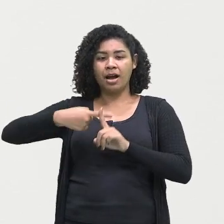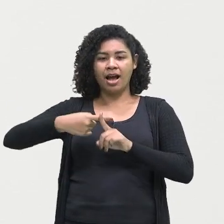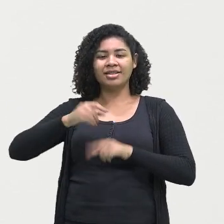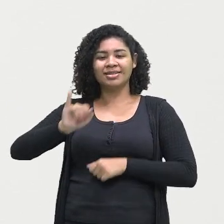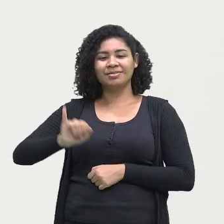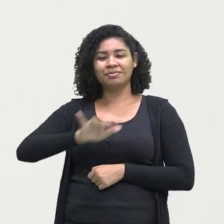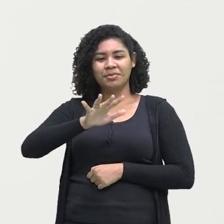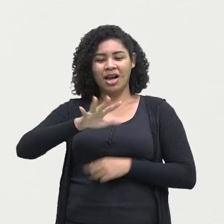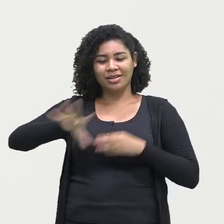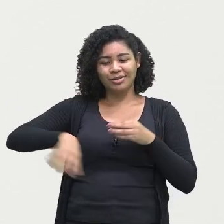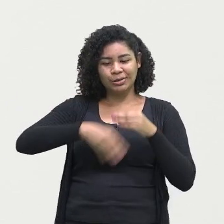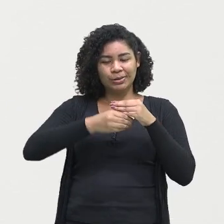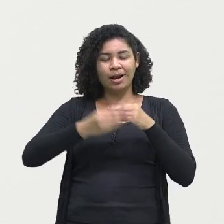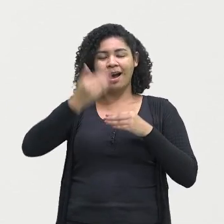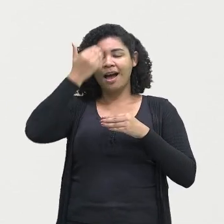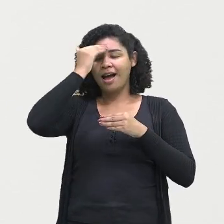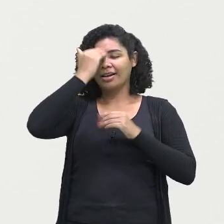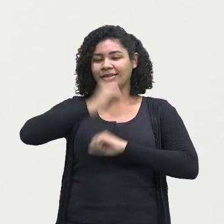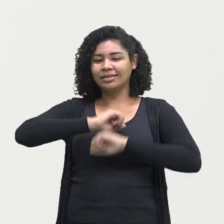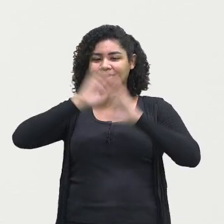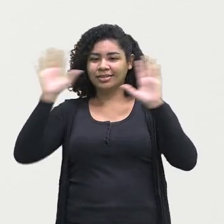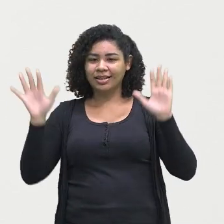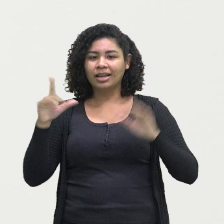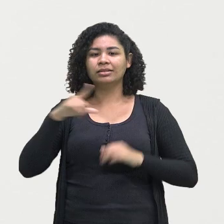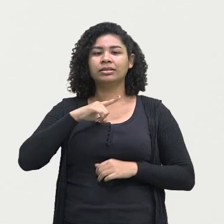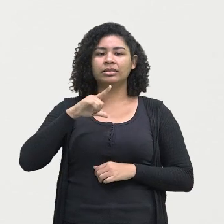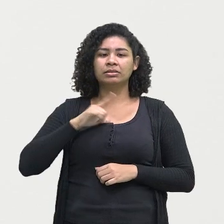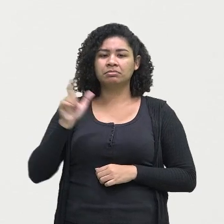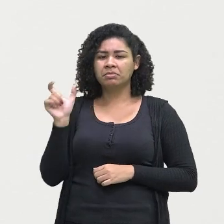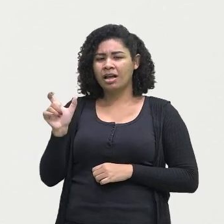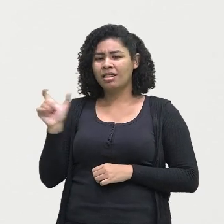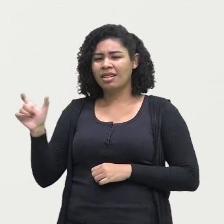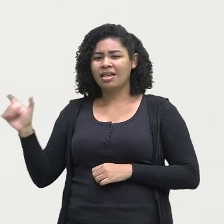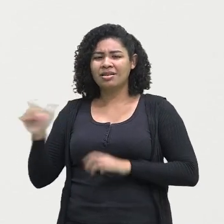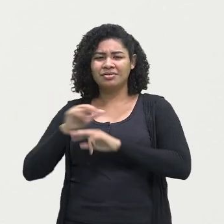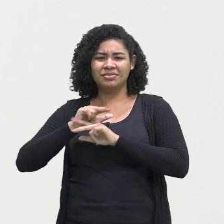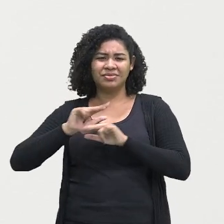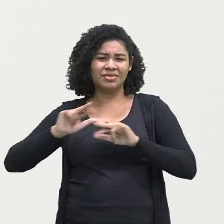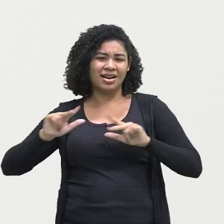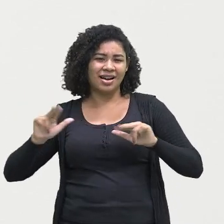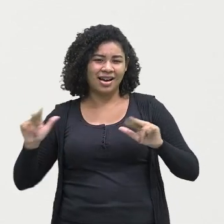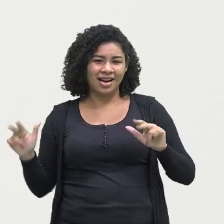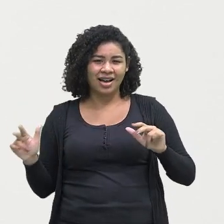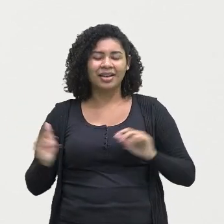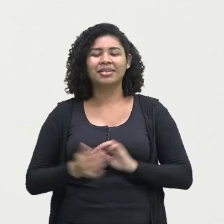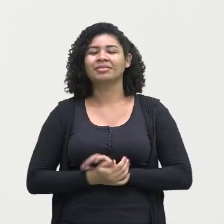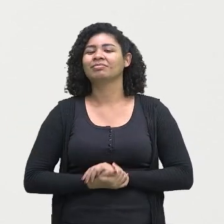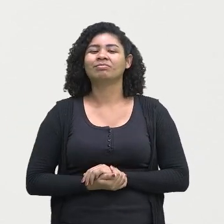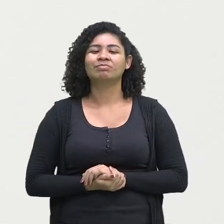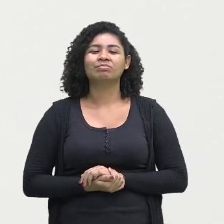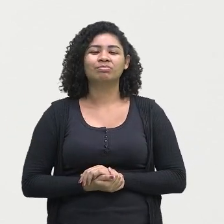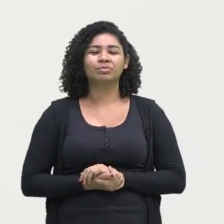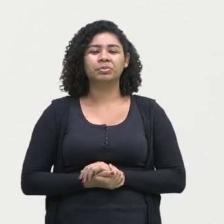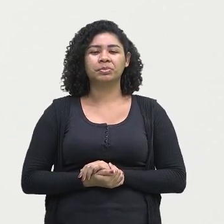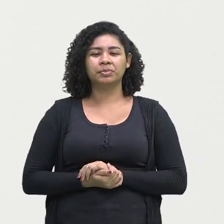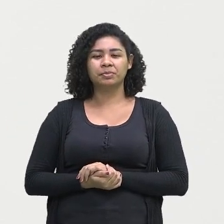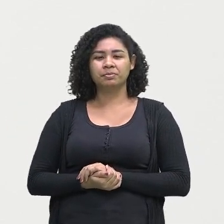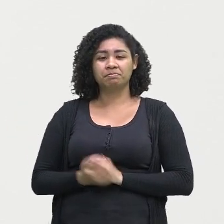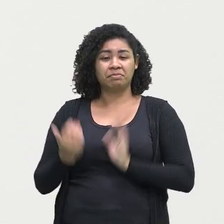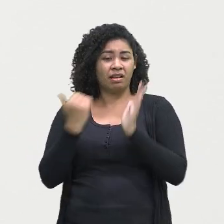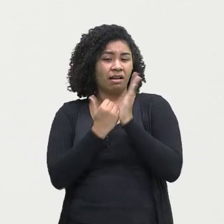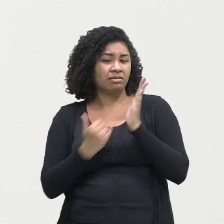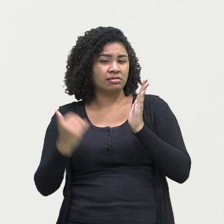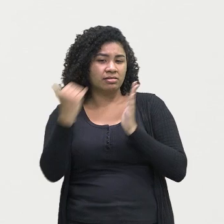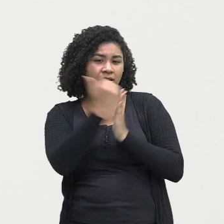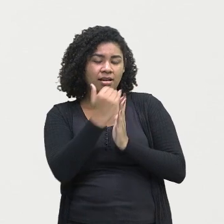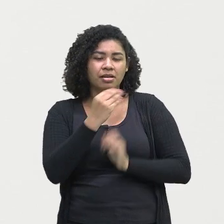né? Nós vimos drink, excess, olha, bebida, excesso, produzir,